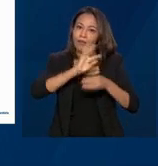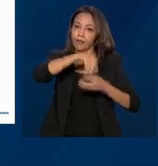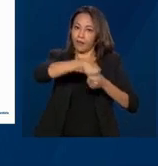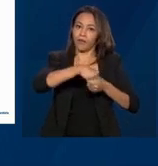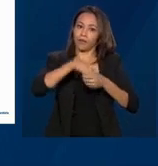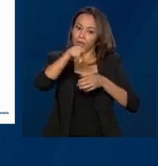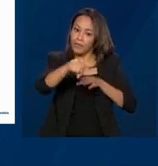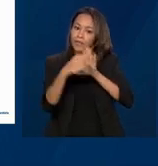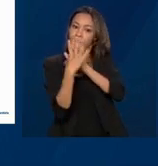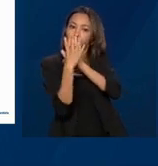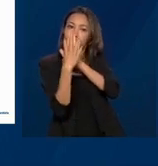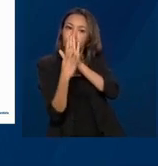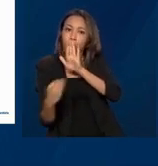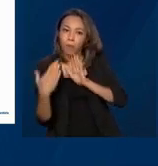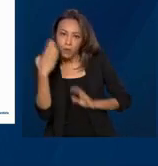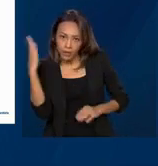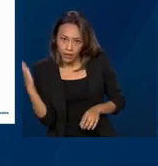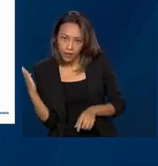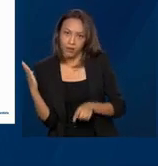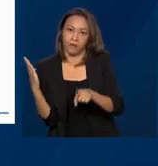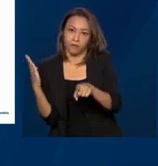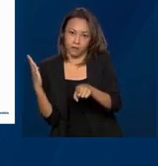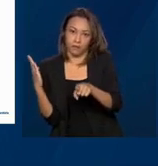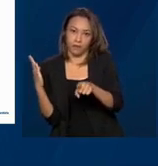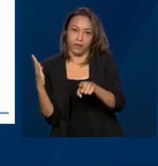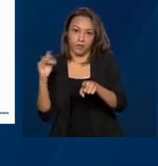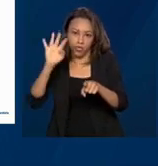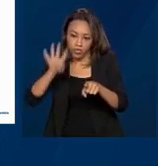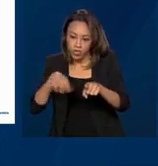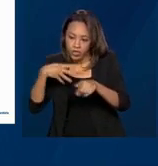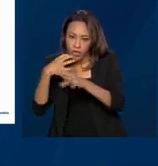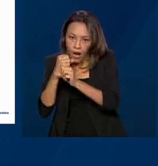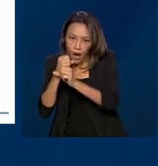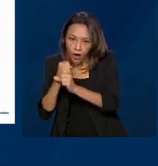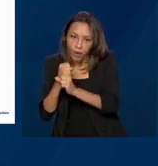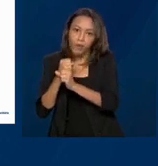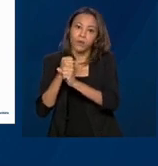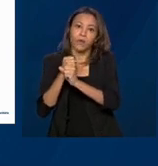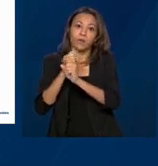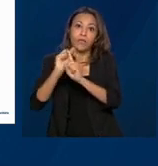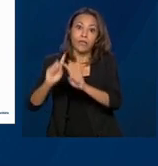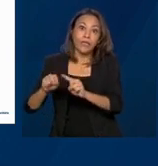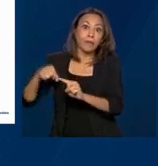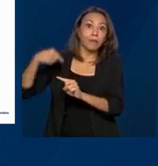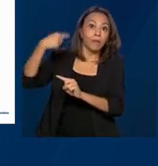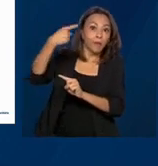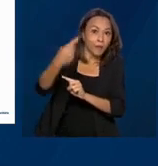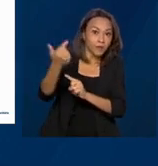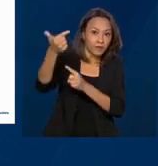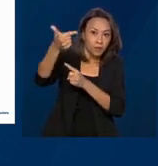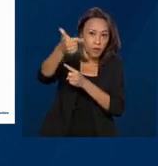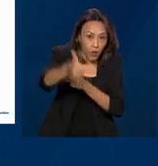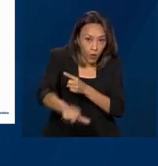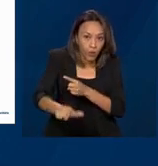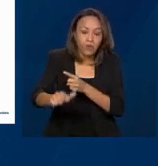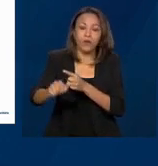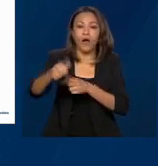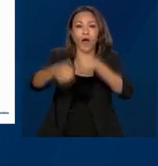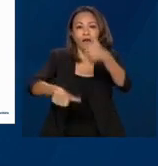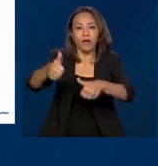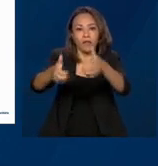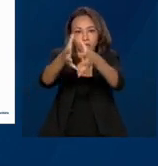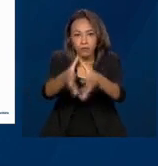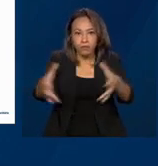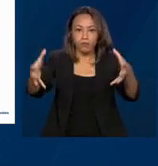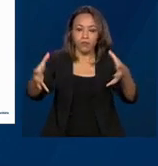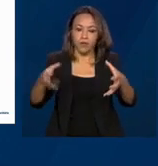A partir daí, o conceito de eficácia da vacina vai para uma seara mais ampla. Aqui, como vocês